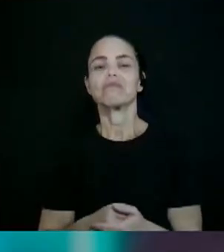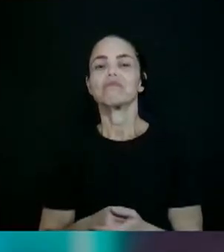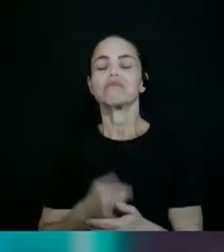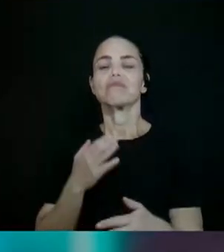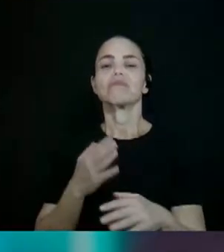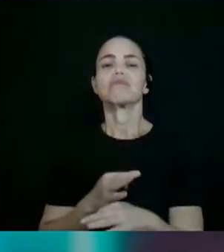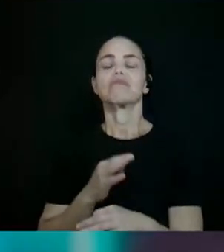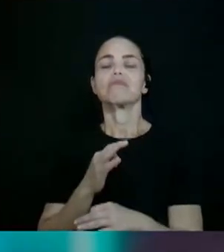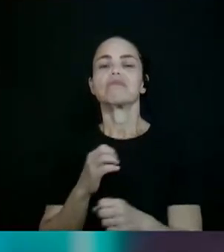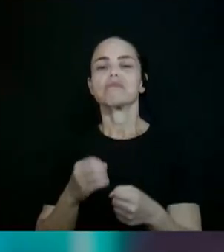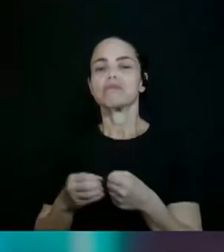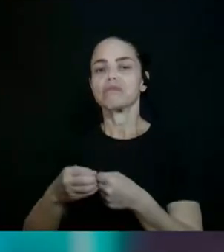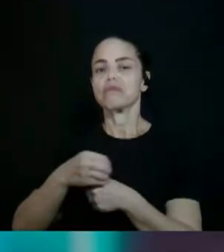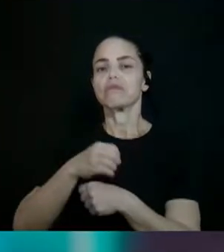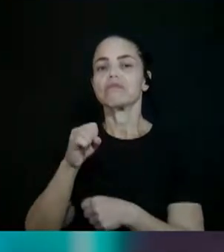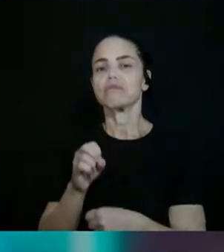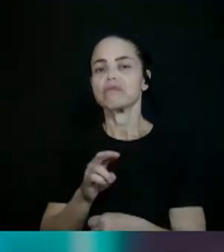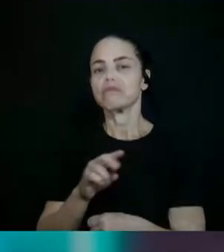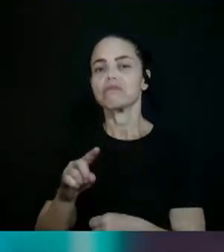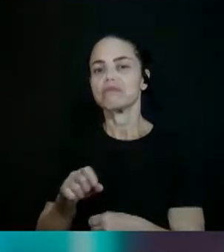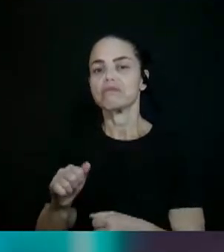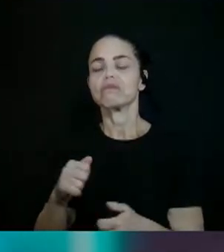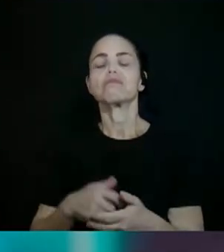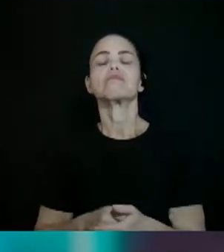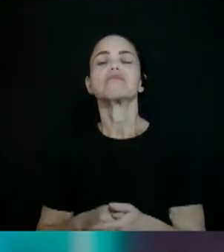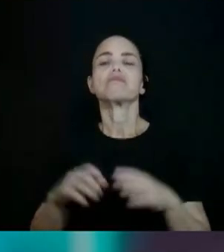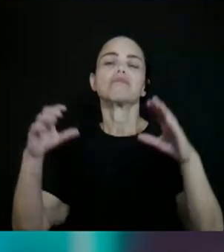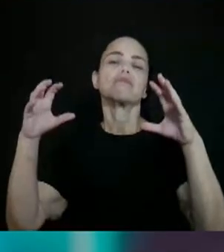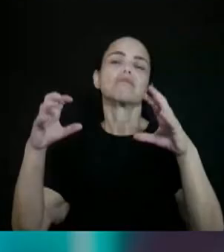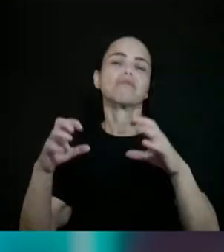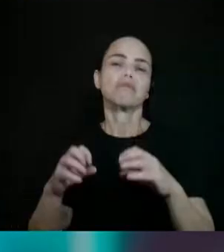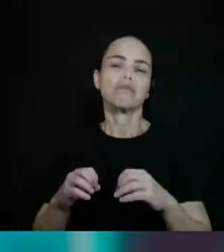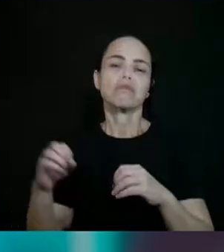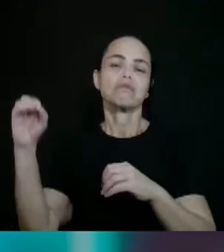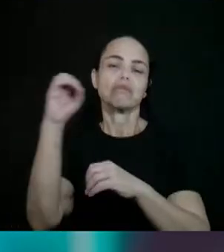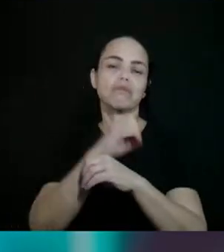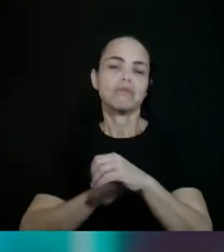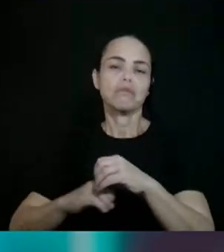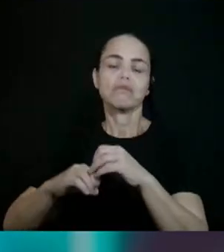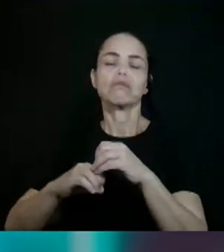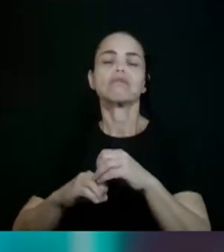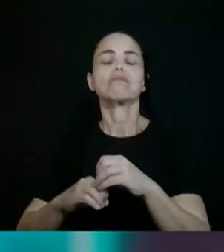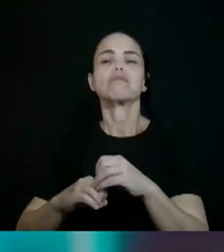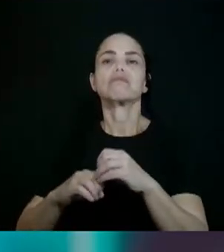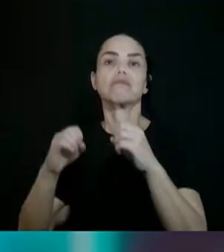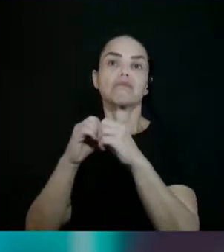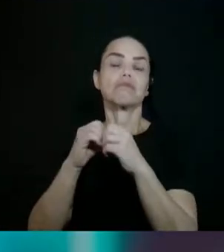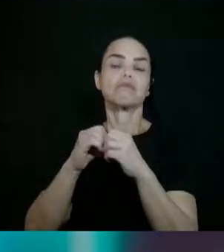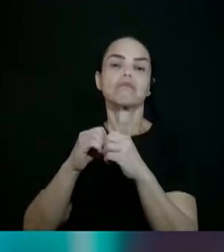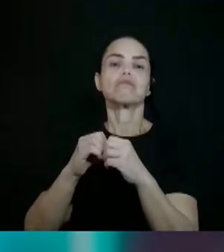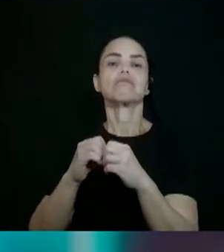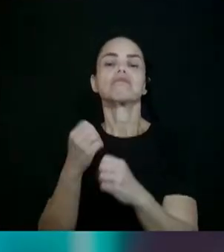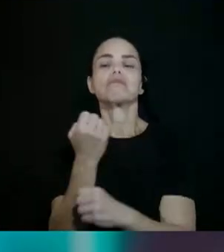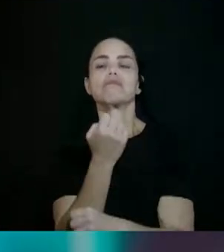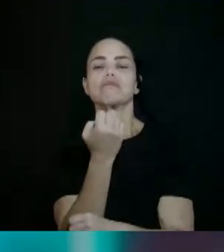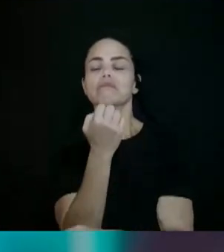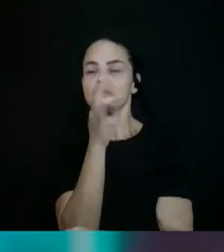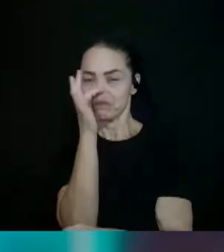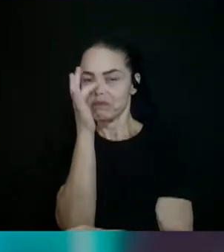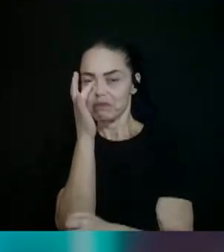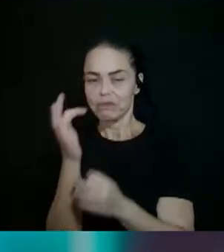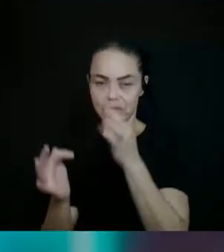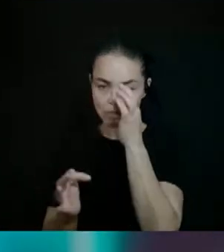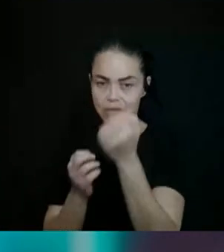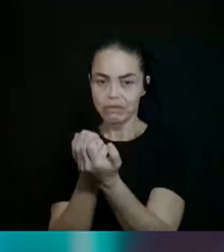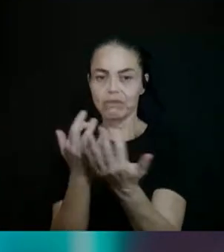Souzas. Ao cair da noite, sua iluminação imponente e seus jardins impecáveis oferecem um